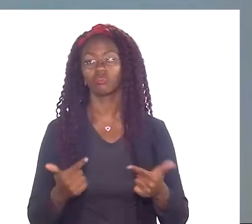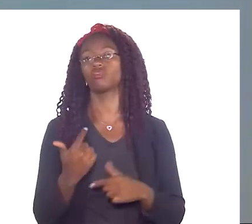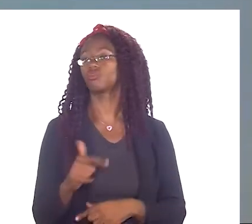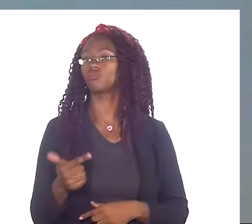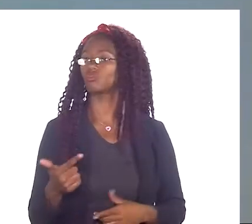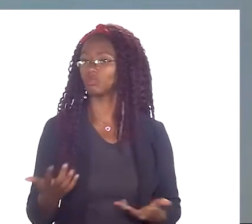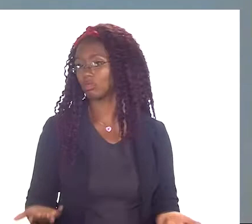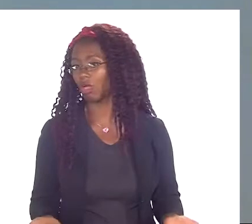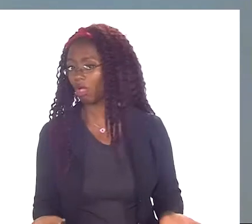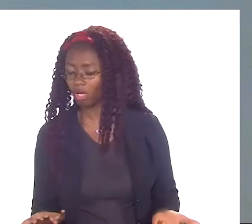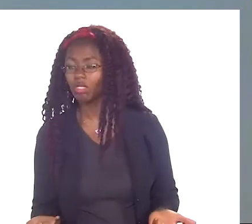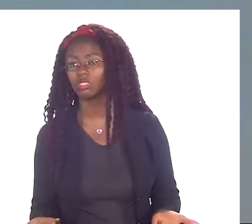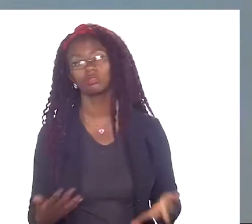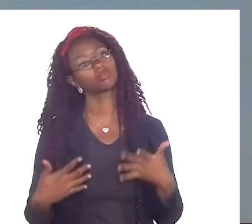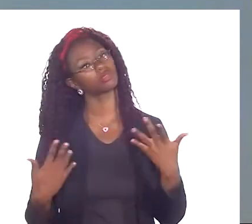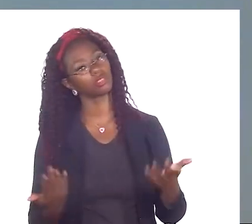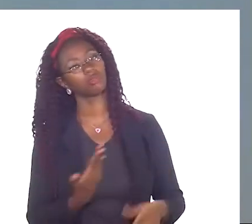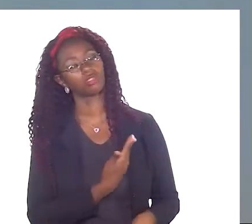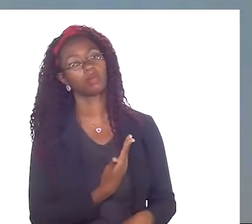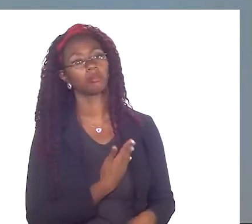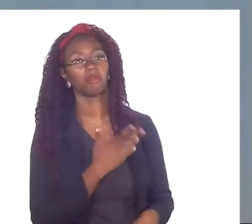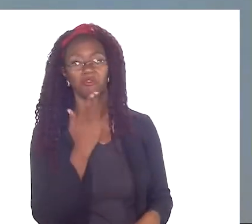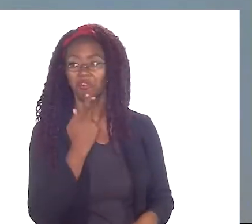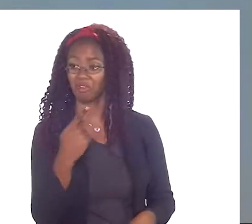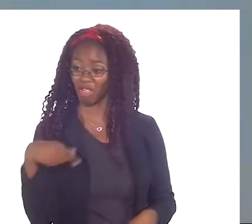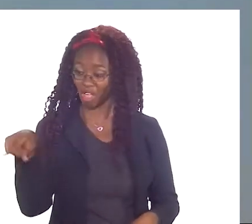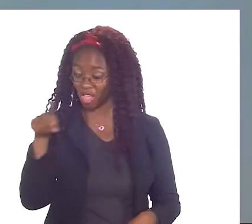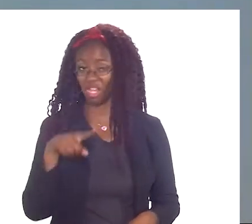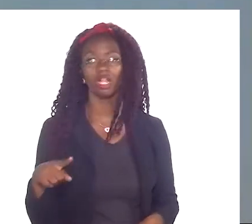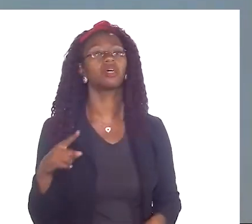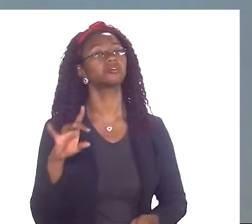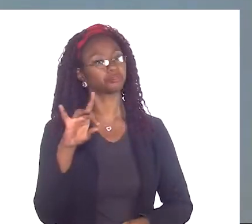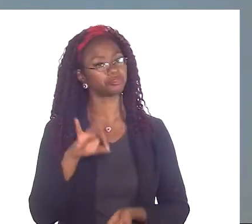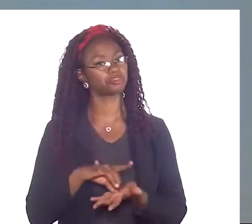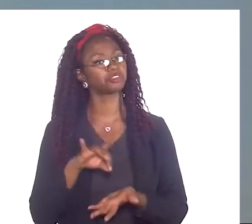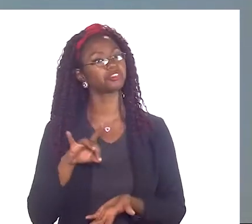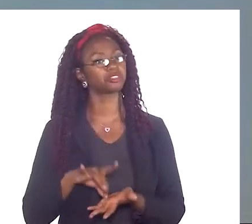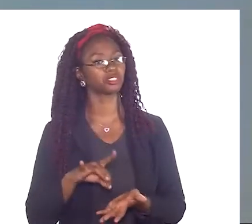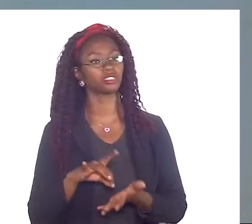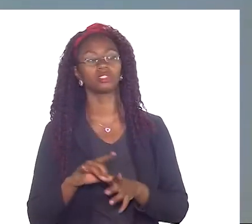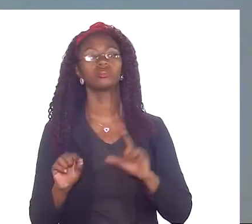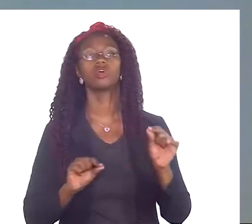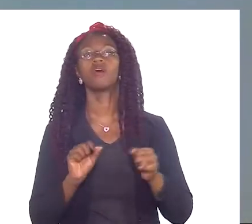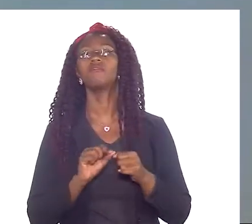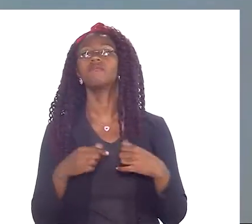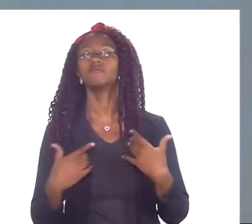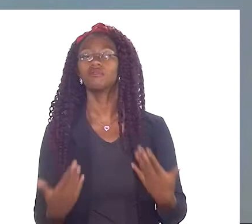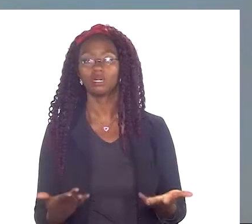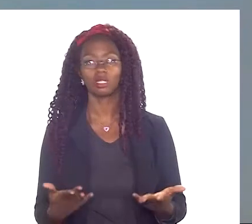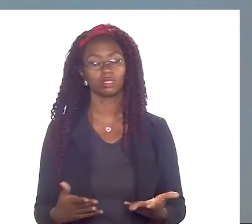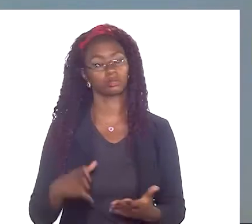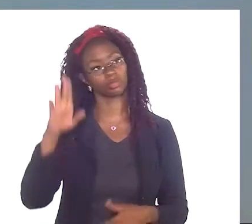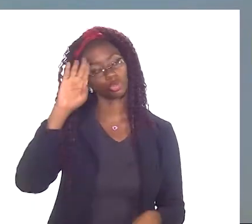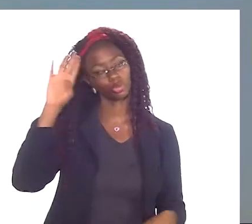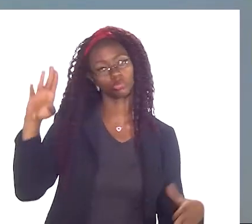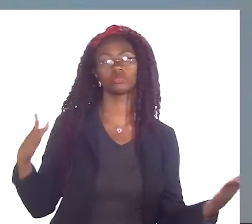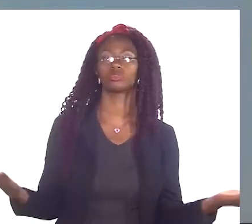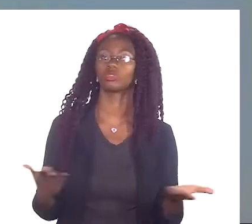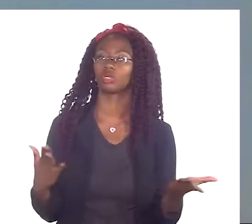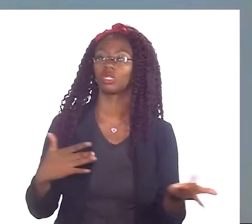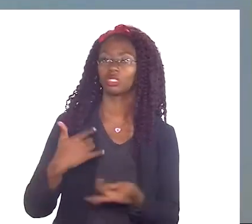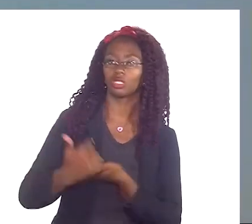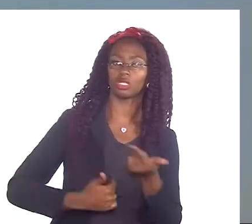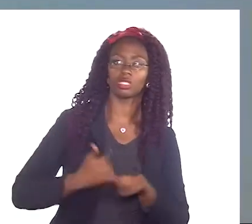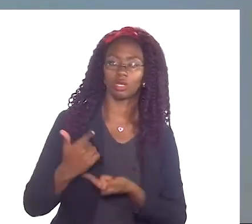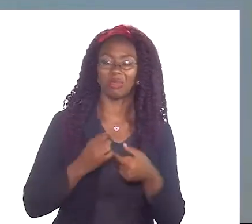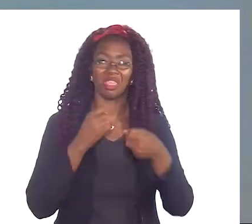atitude adequada e aderente. Então, muito do que os colegas trouxeram, acho que é muito verdadeiro. E o que a gente faz? Principalmente agora que a gente